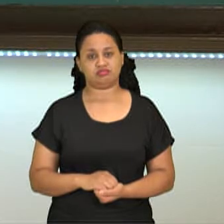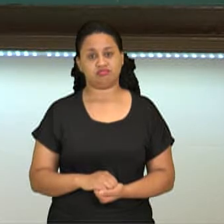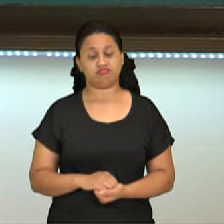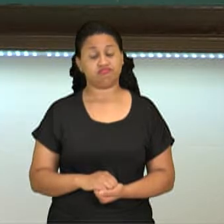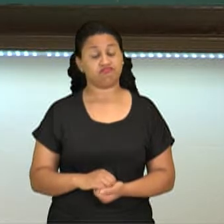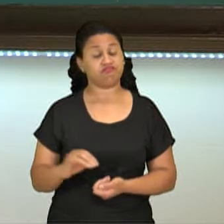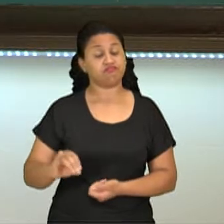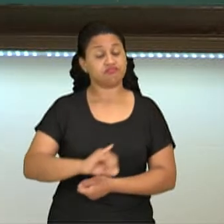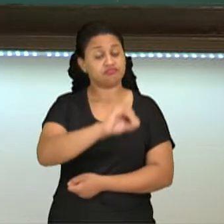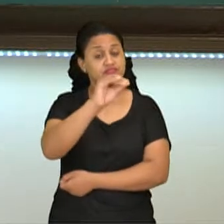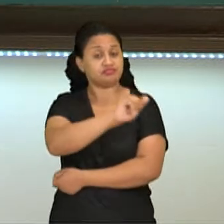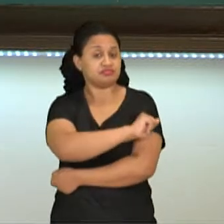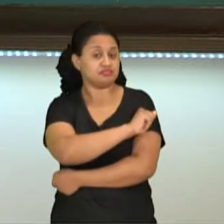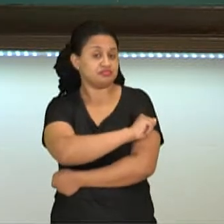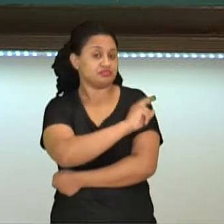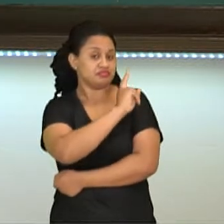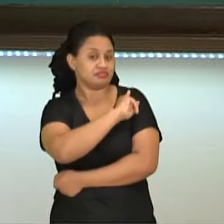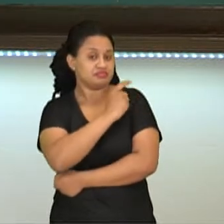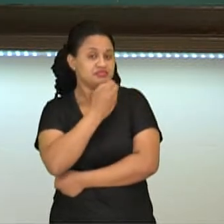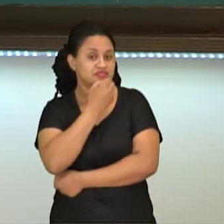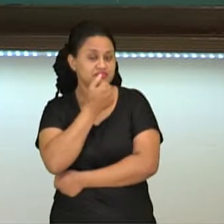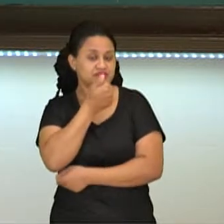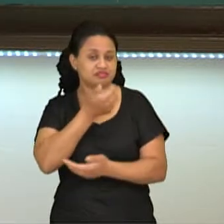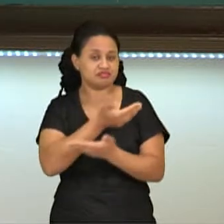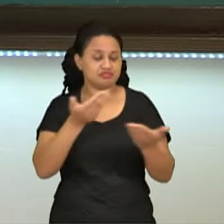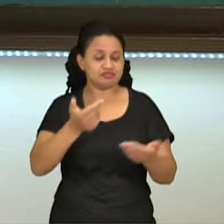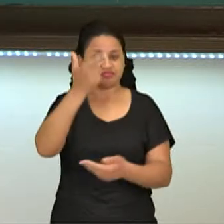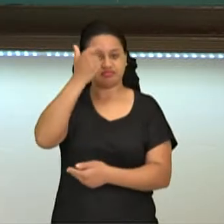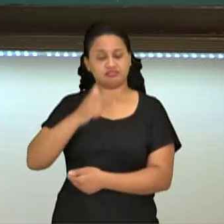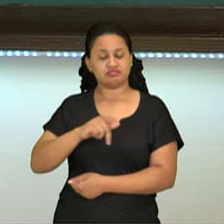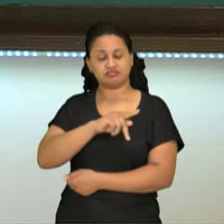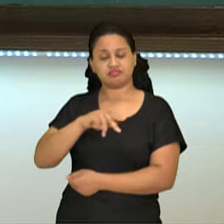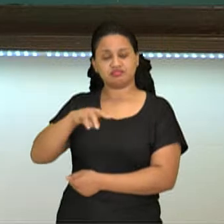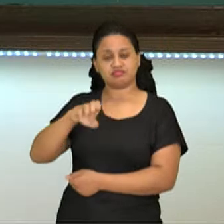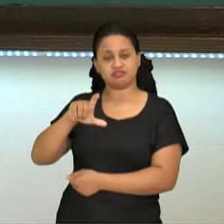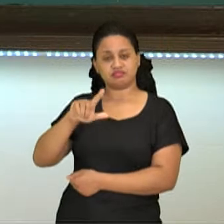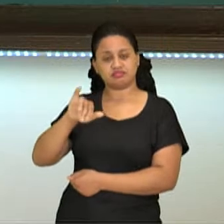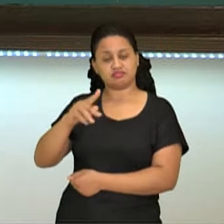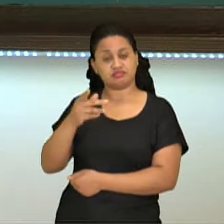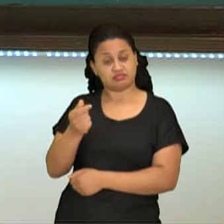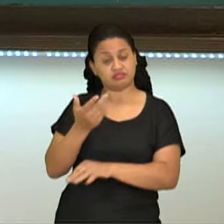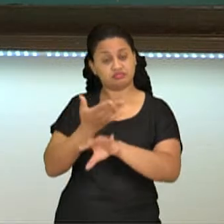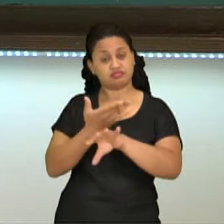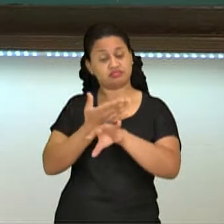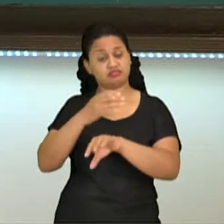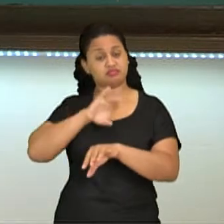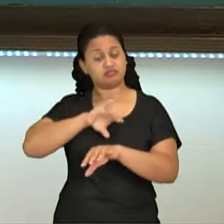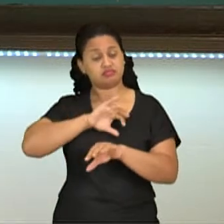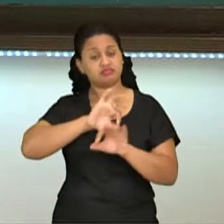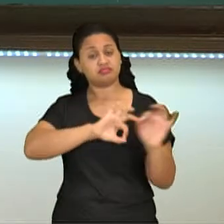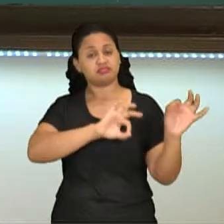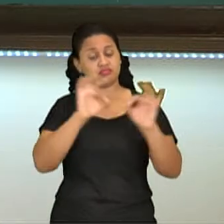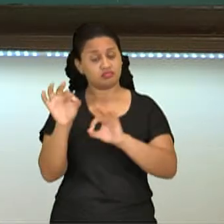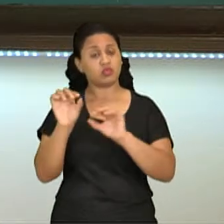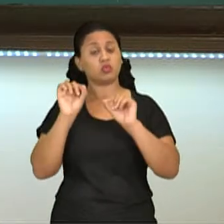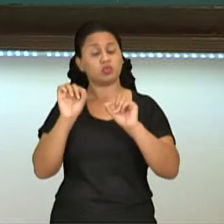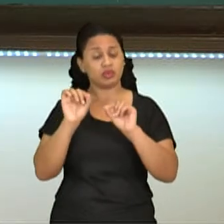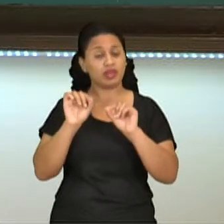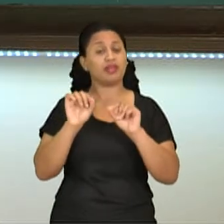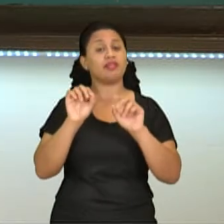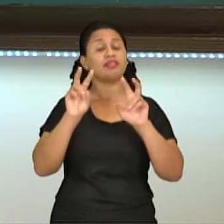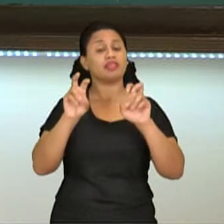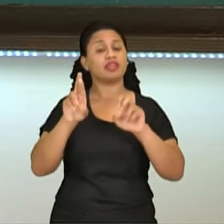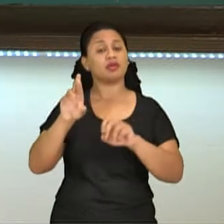estudantes da primeira série, tudo bem com vocês? Eu sou a professora Nelinha de Língua Portuguesa e neste vídeo nós vamos falar sobre o